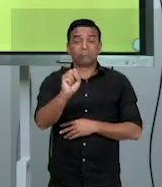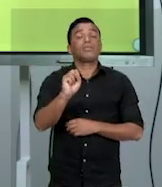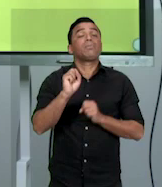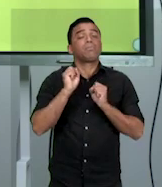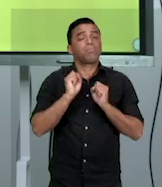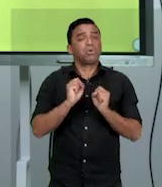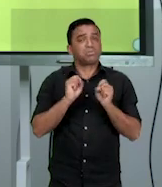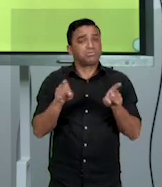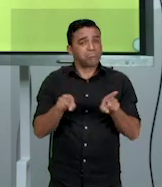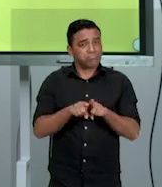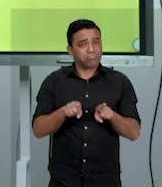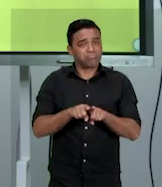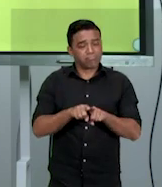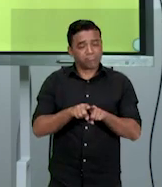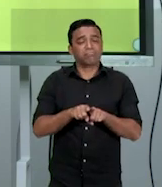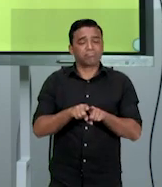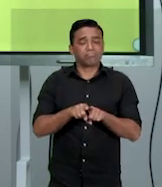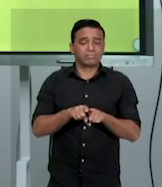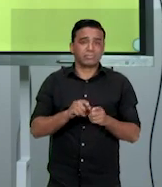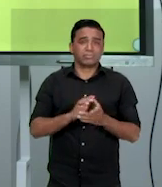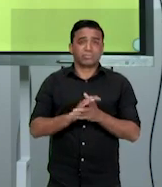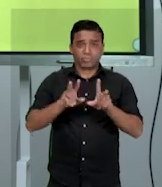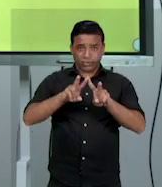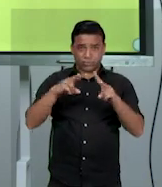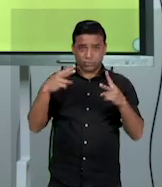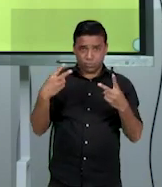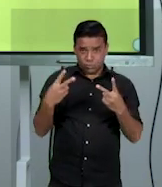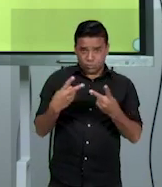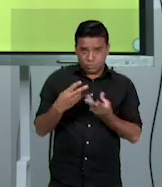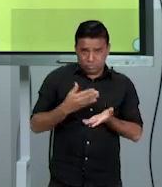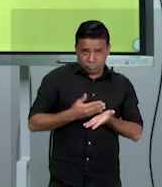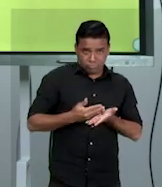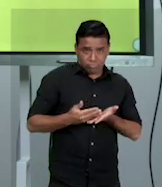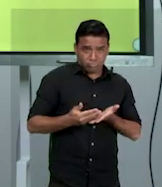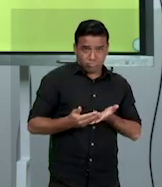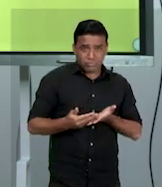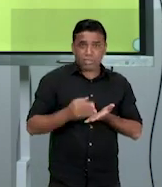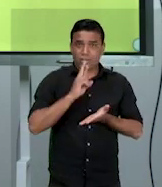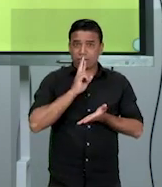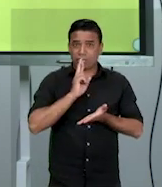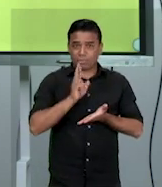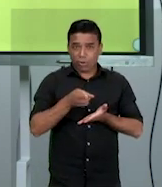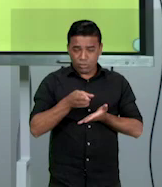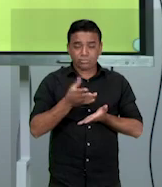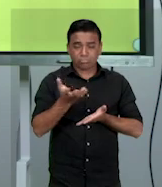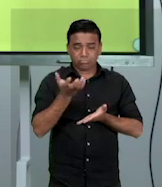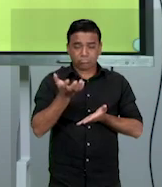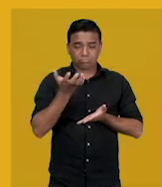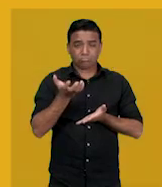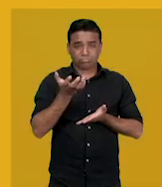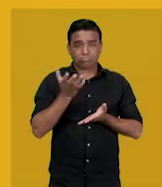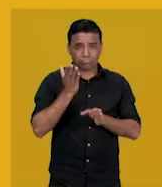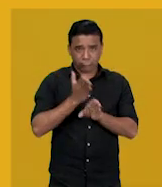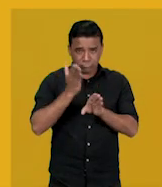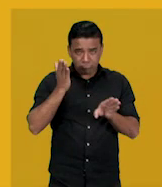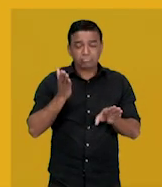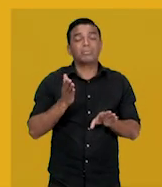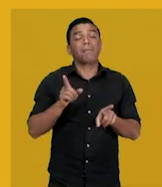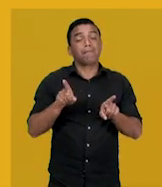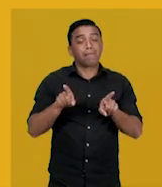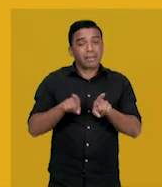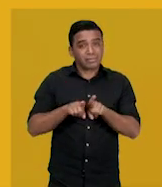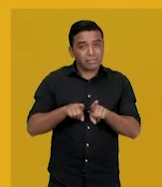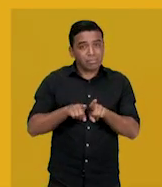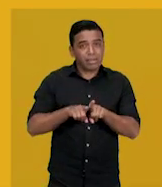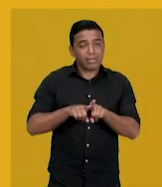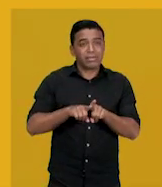posso pegar o volume inicial, que é a resposta que eu quero saber, mais